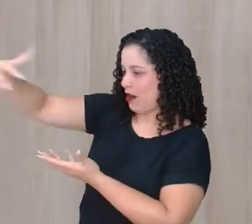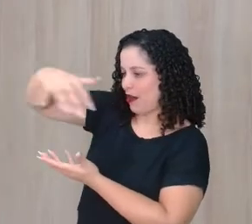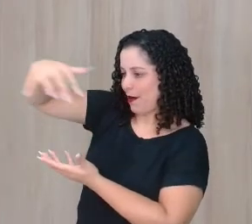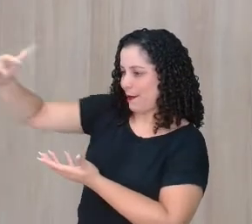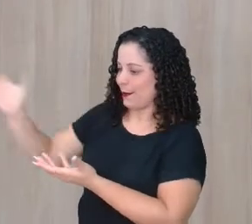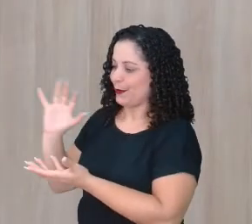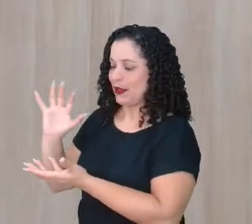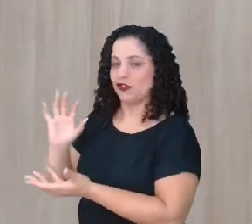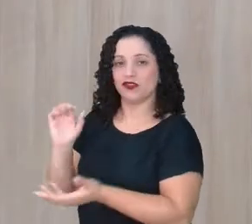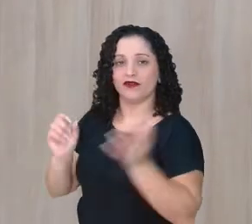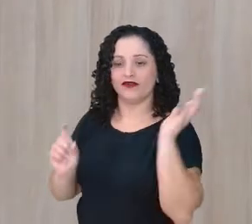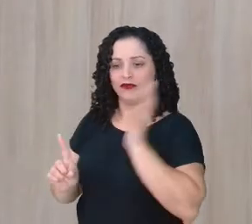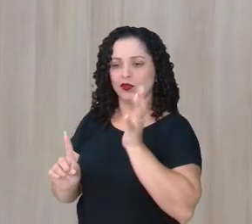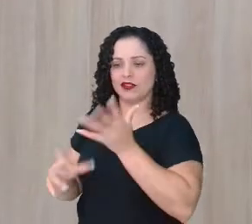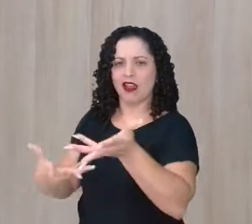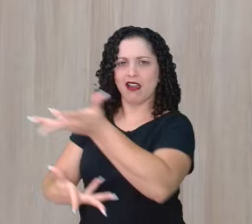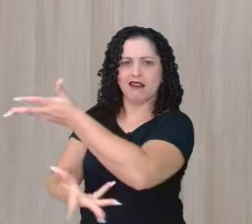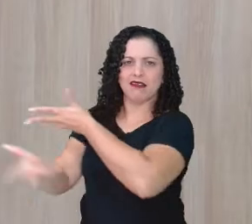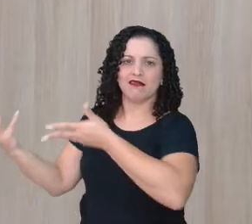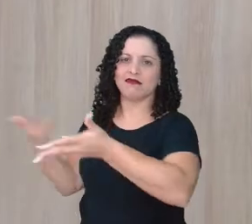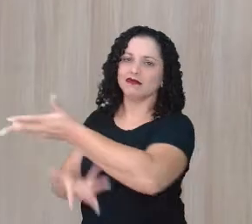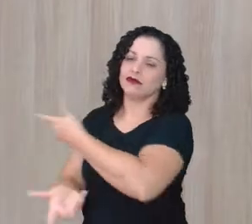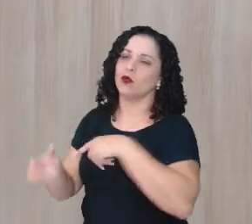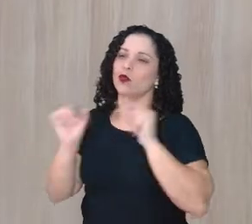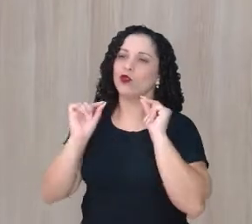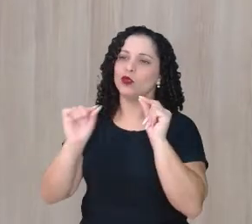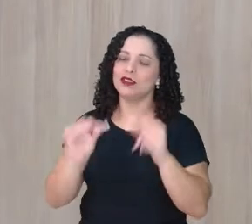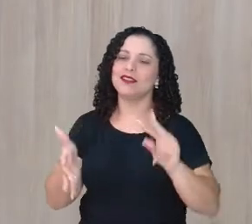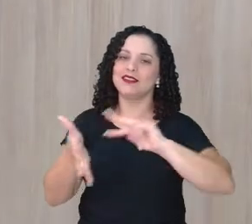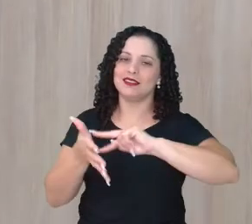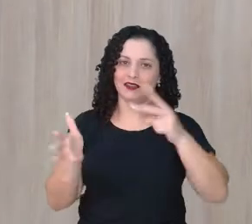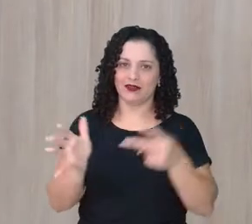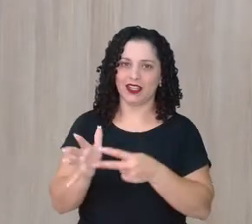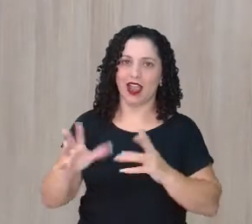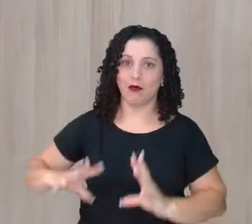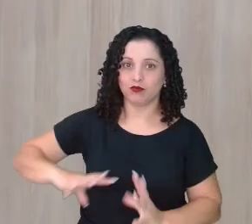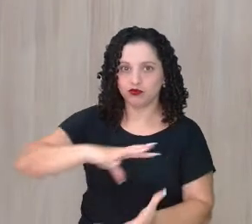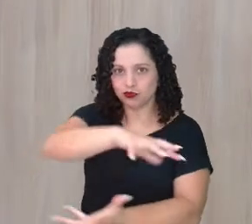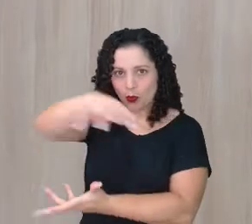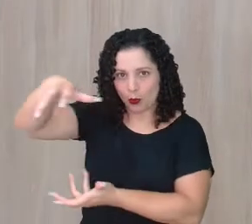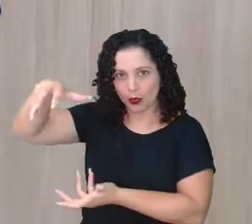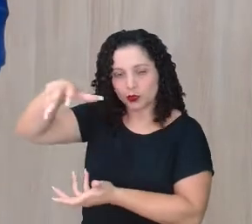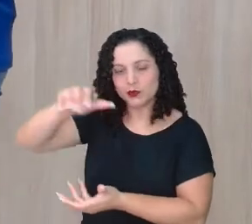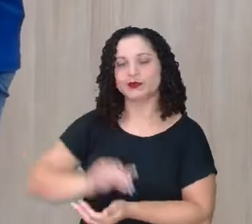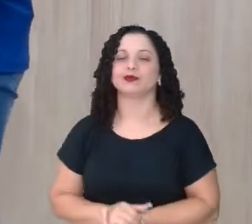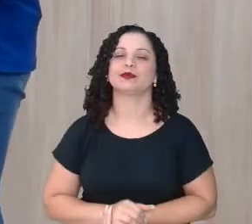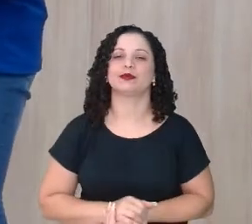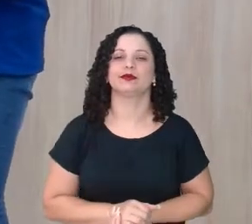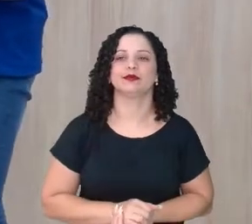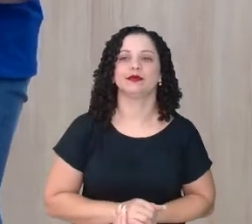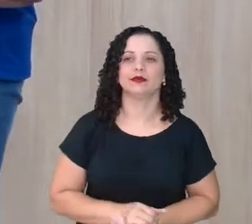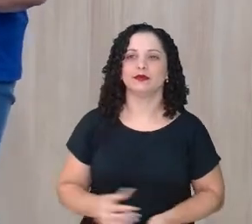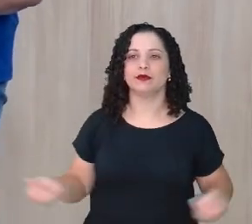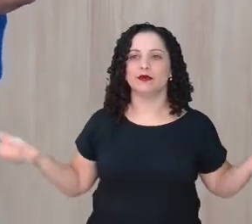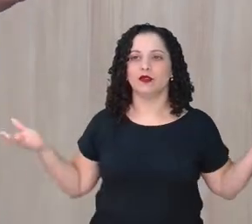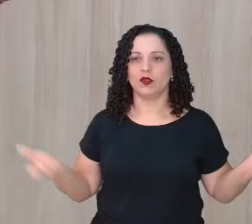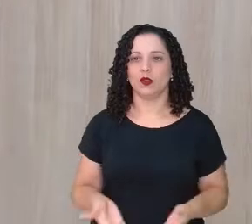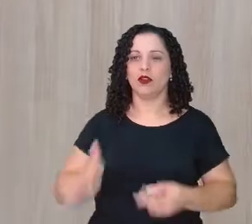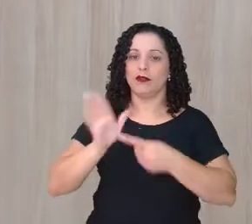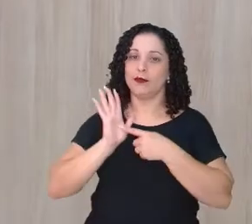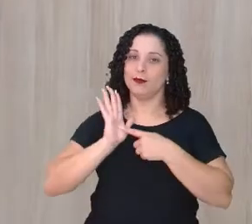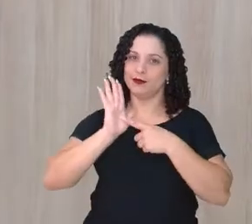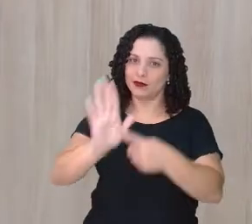interfere uma nas outras e o que é que elas também representam para esse planeta. Então, o que é que eu vou mostrar aqui a